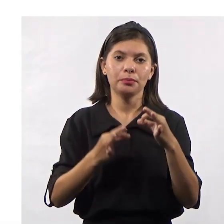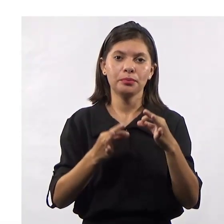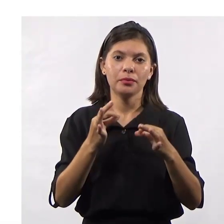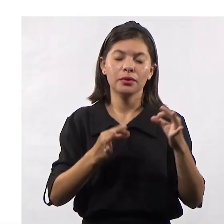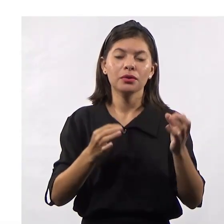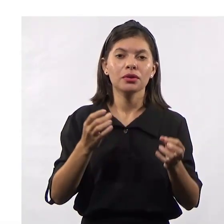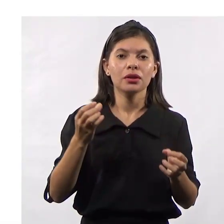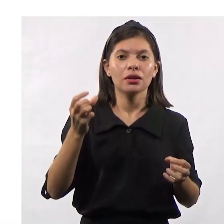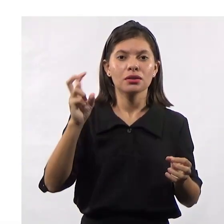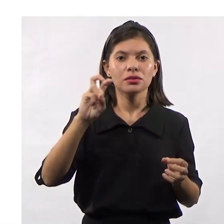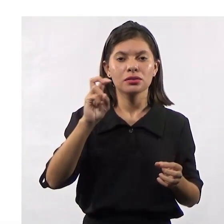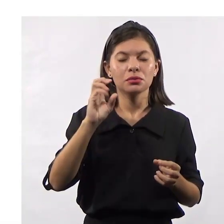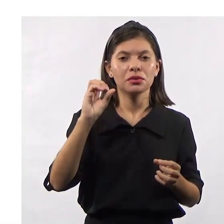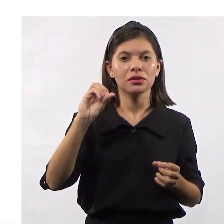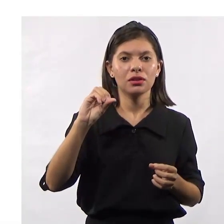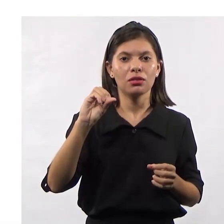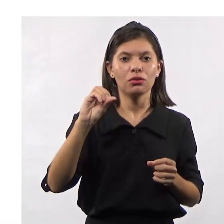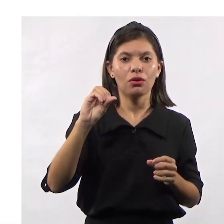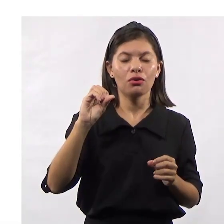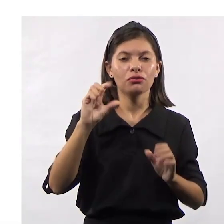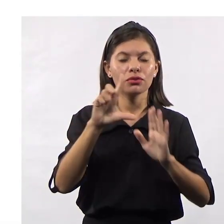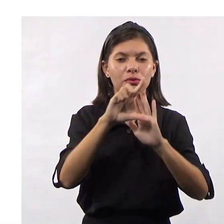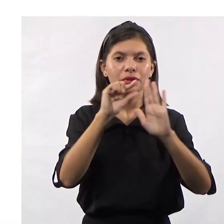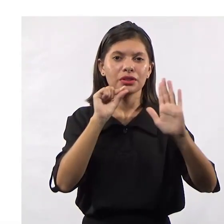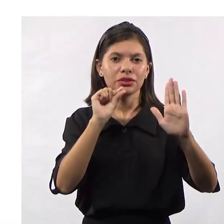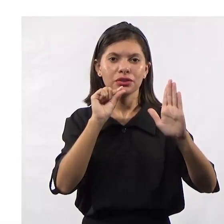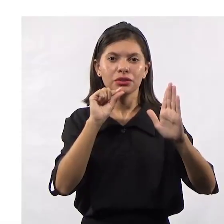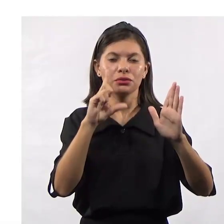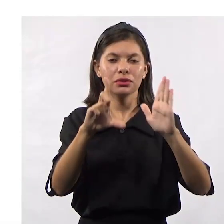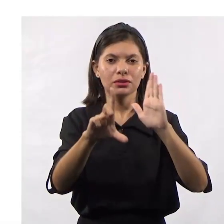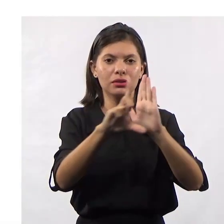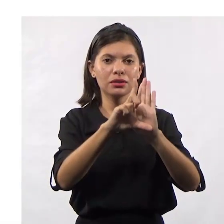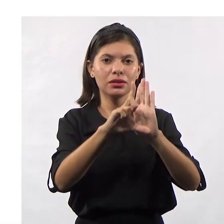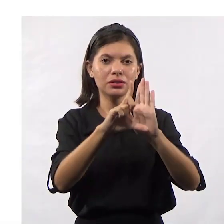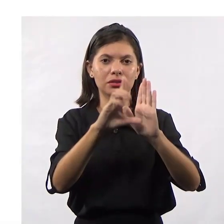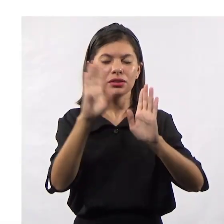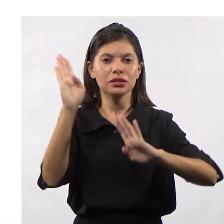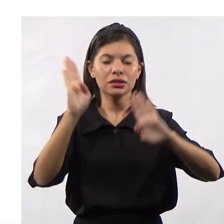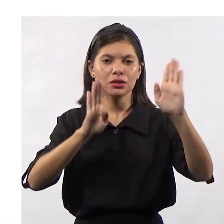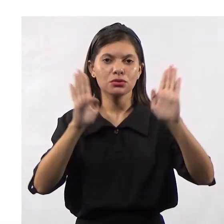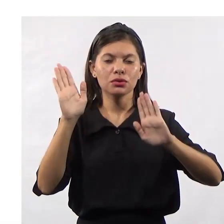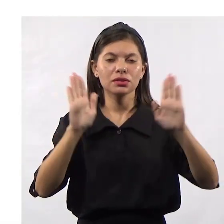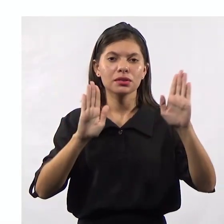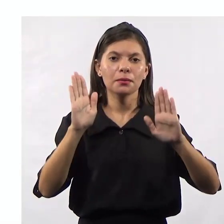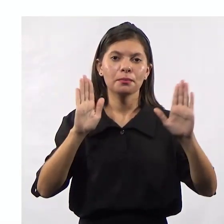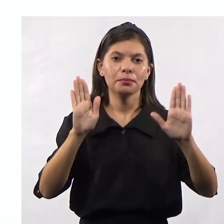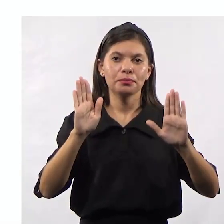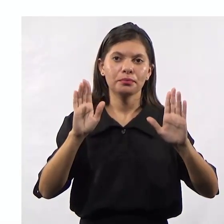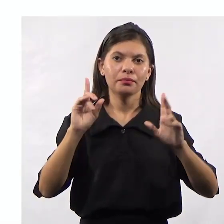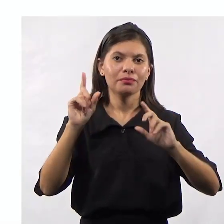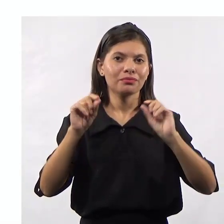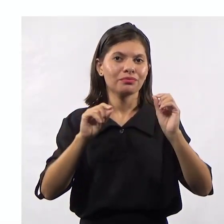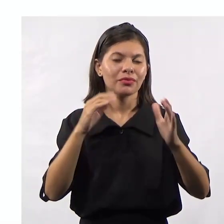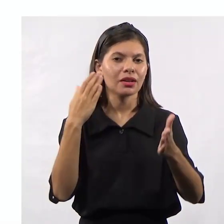acordo com o 59, artigo 59 da nova lei de licitações,